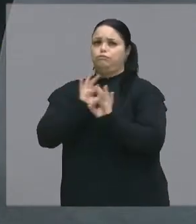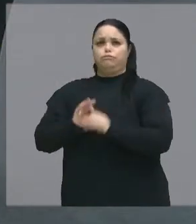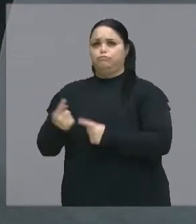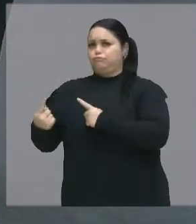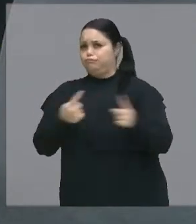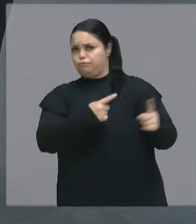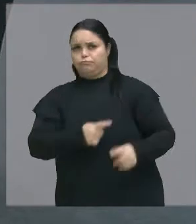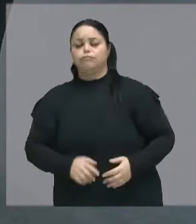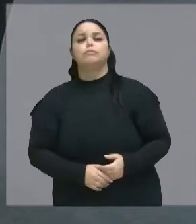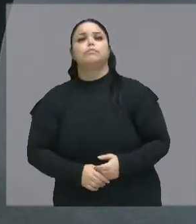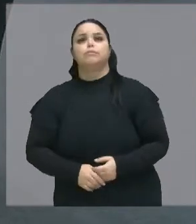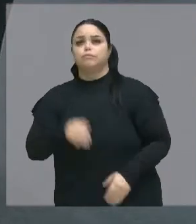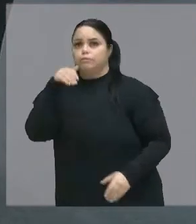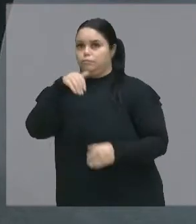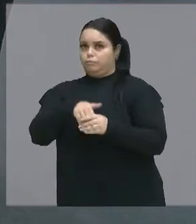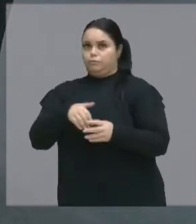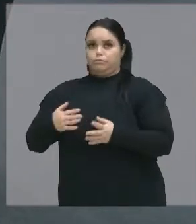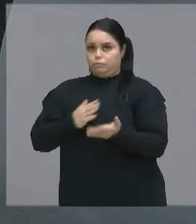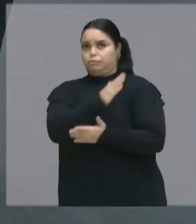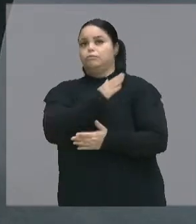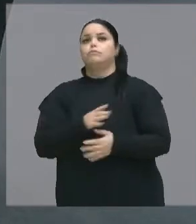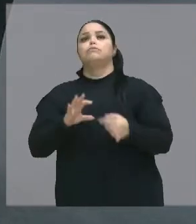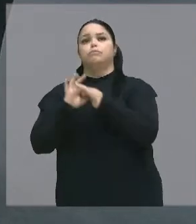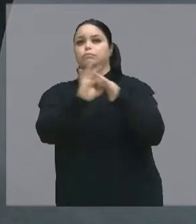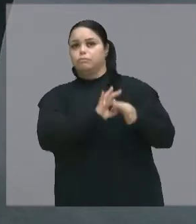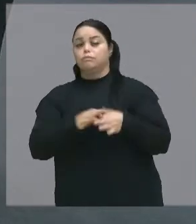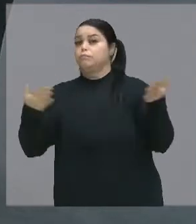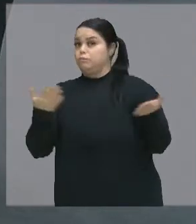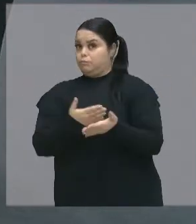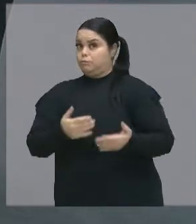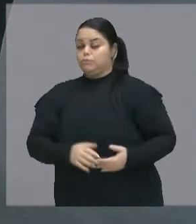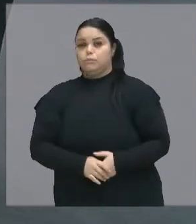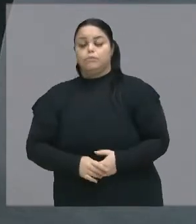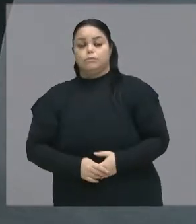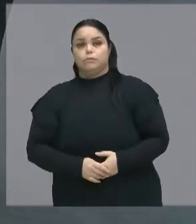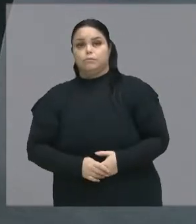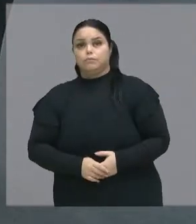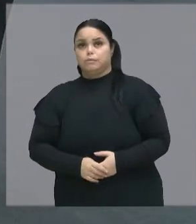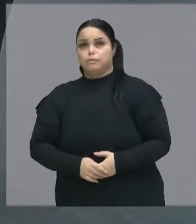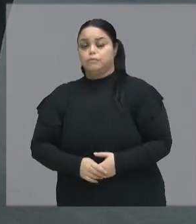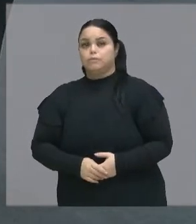manifestação contrária. Aprovado por unanimidade. Então, agora, nós vamos